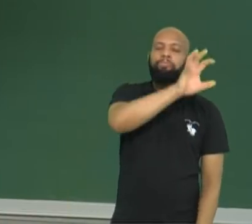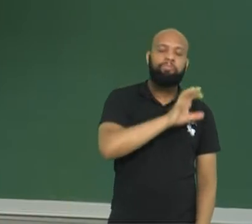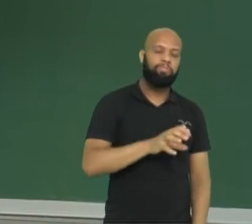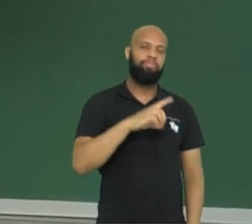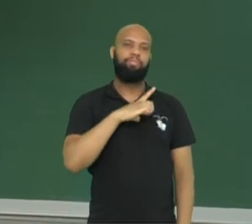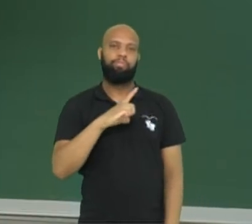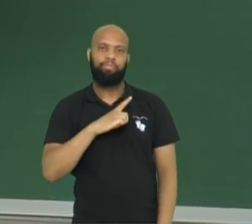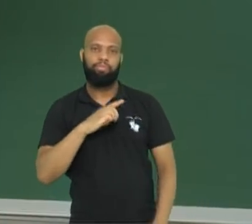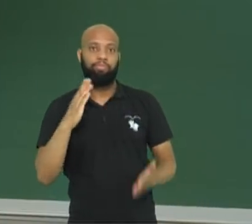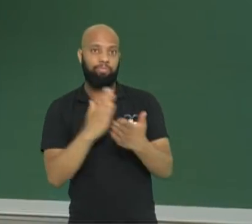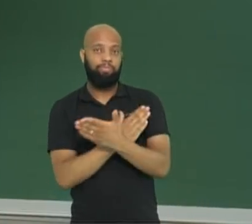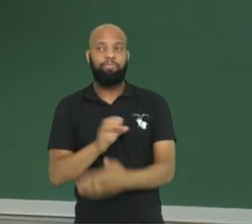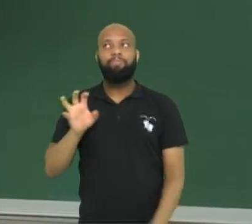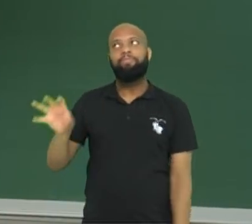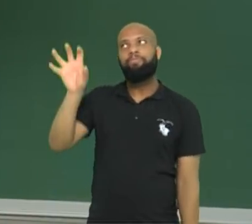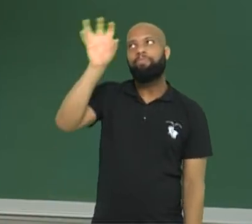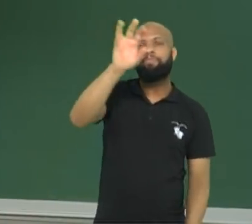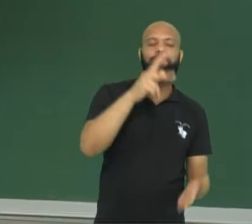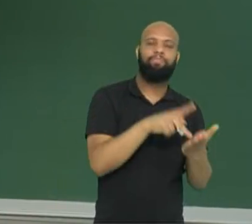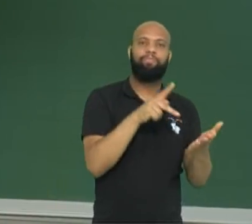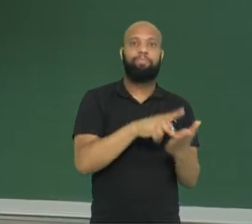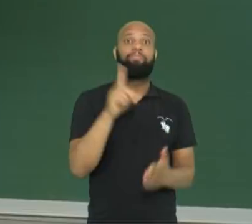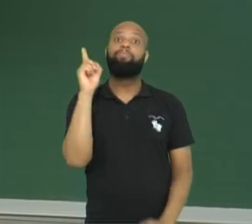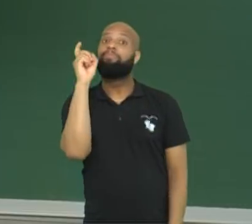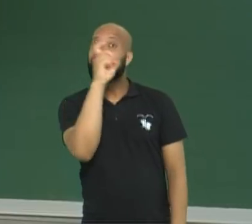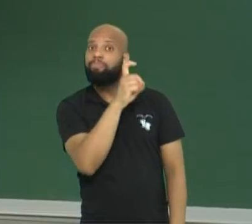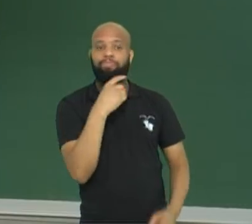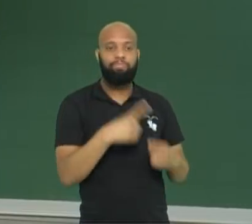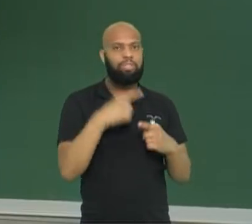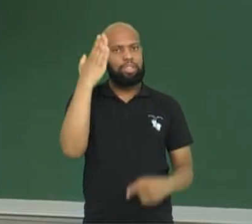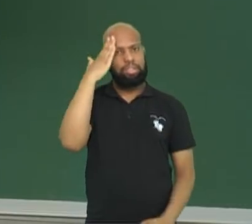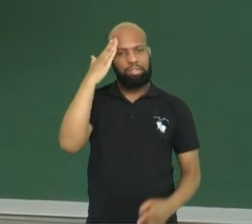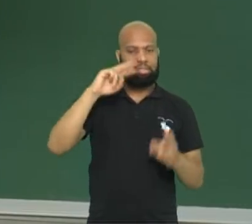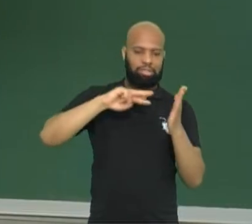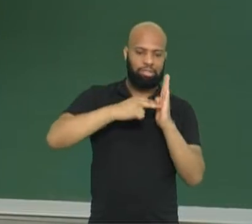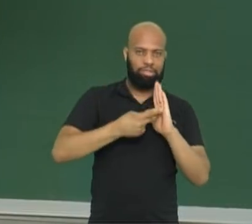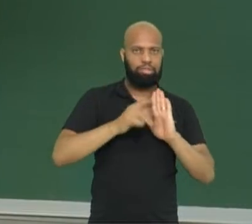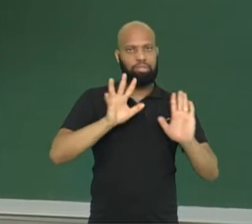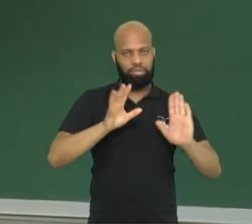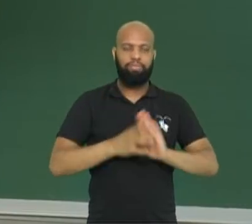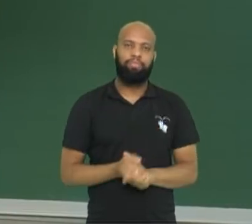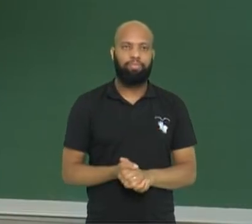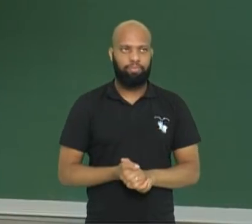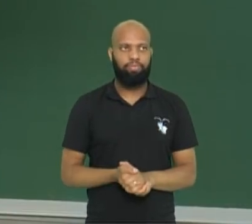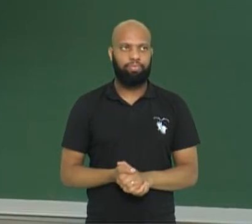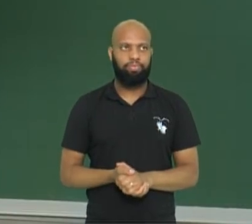né? Em algumas regiões realmente é difícil, né, de saber essa informação, beleza?